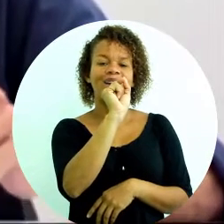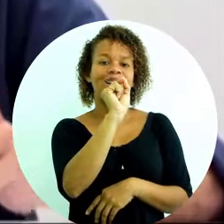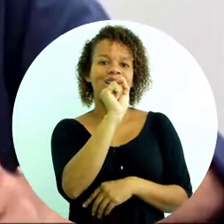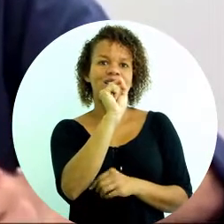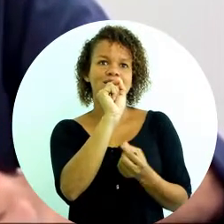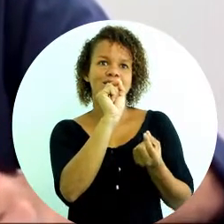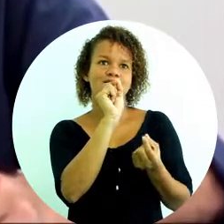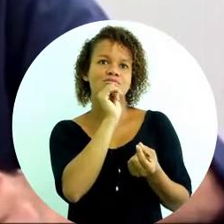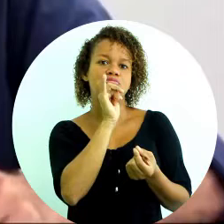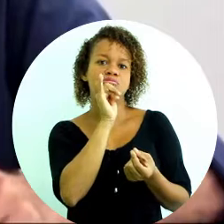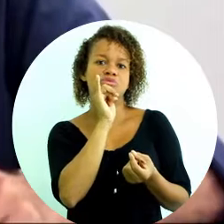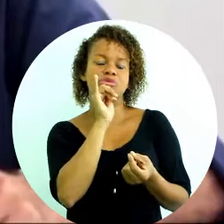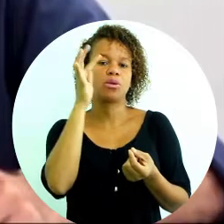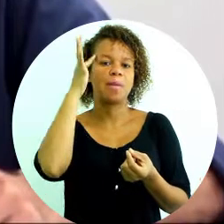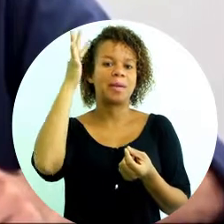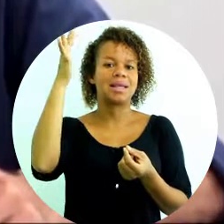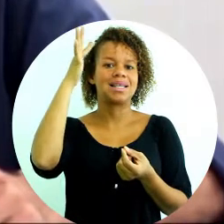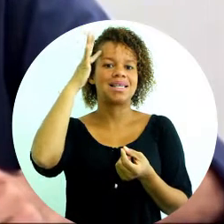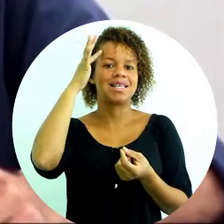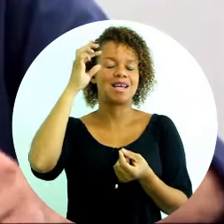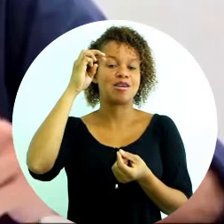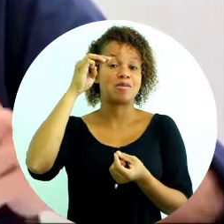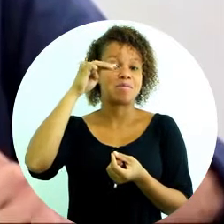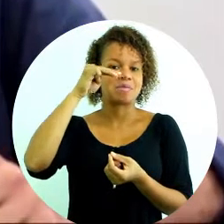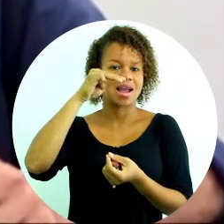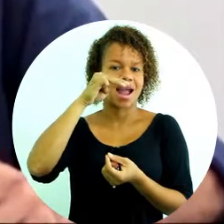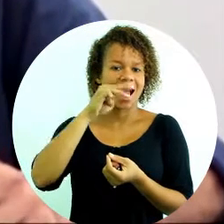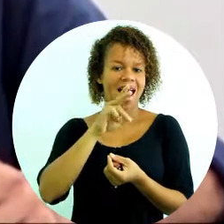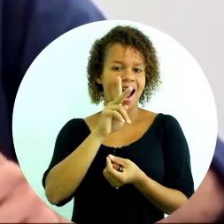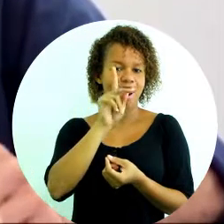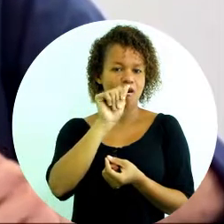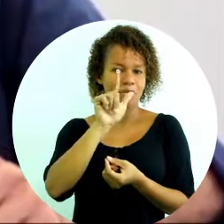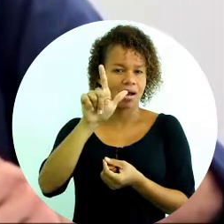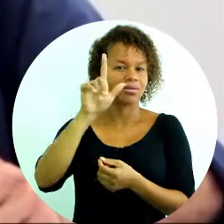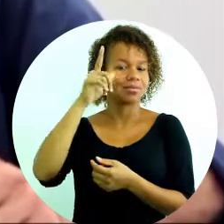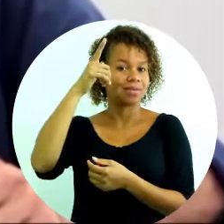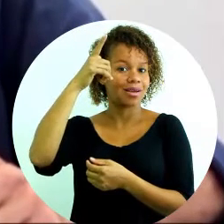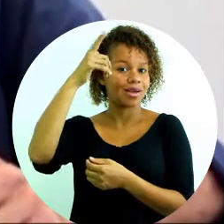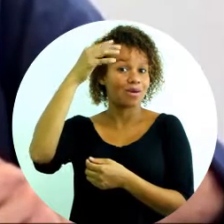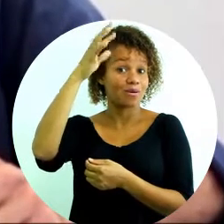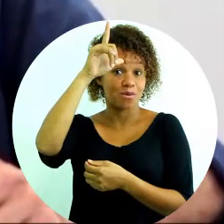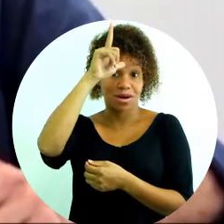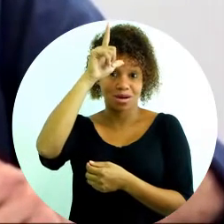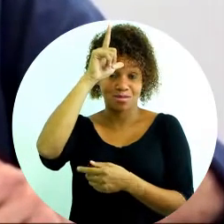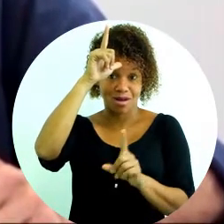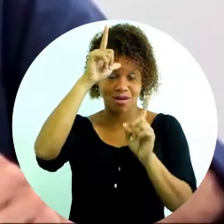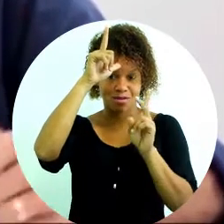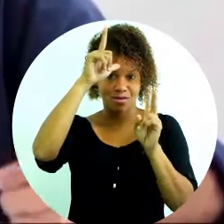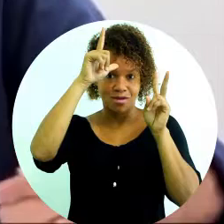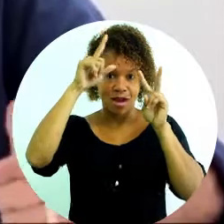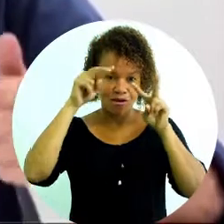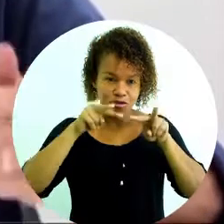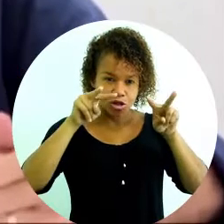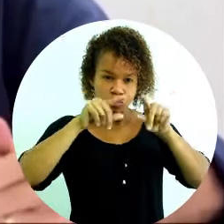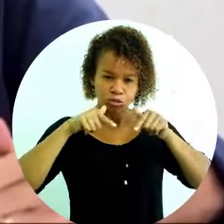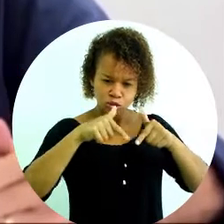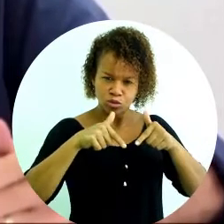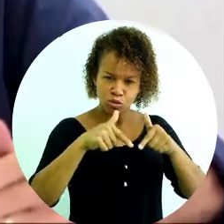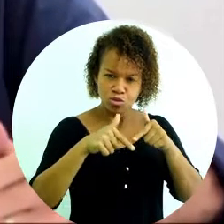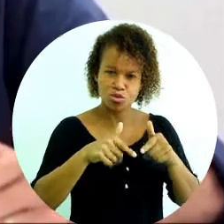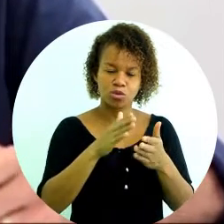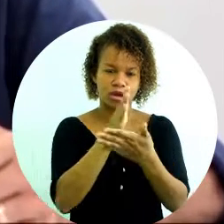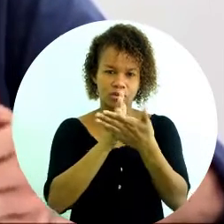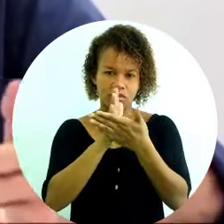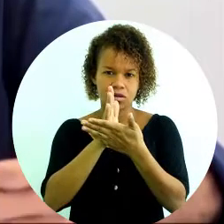influência maciça do pensamento de Karl Marx e do materialismo histórico. A visão de luta